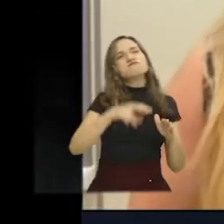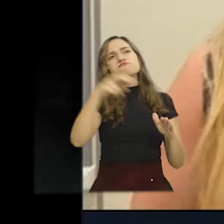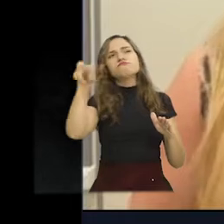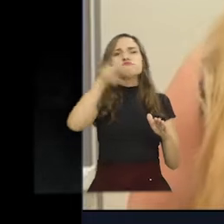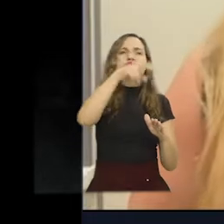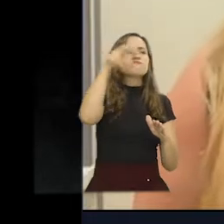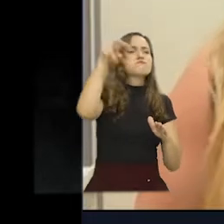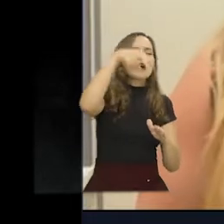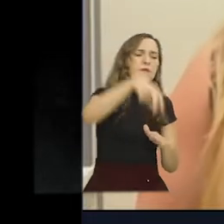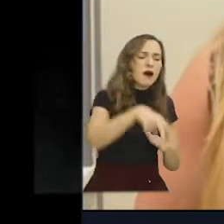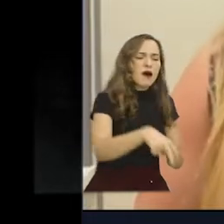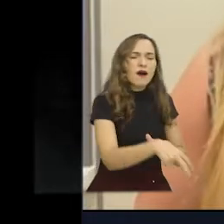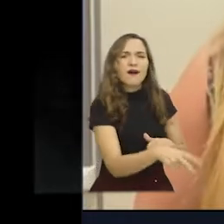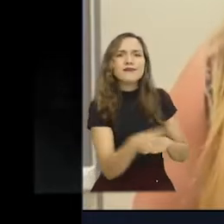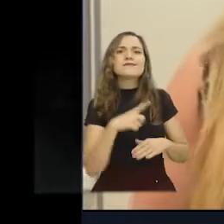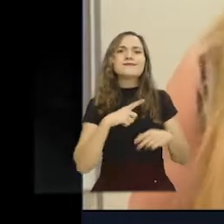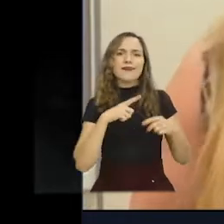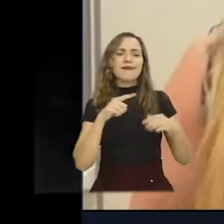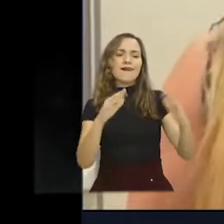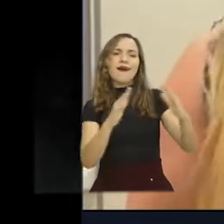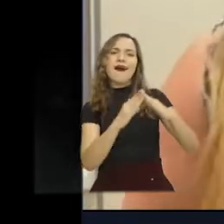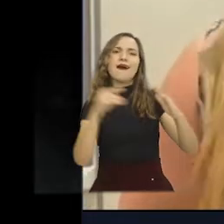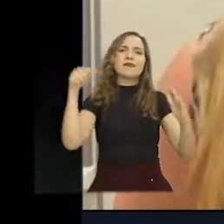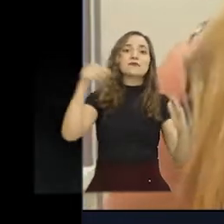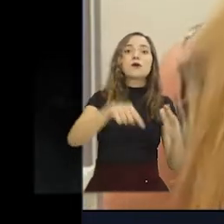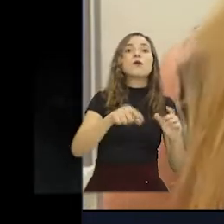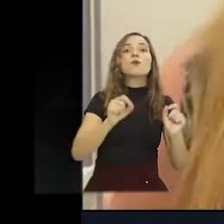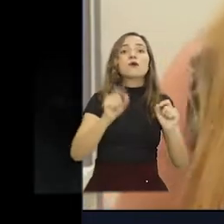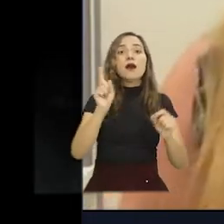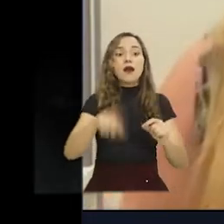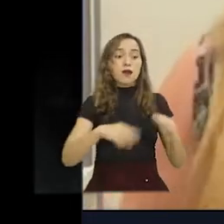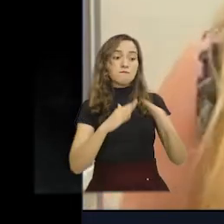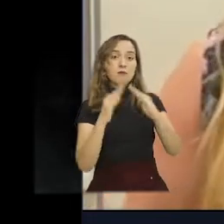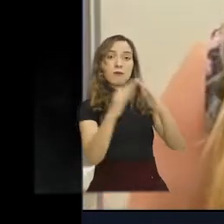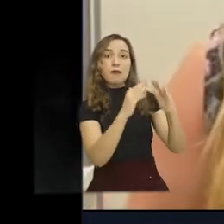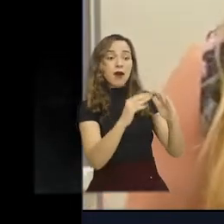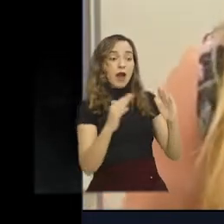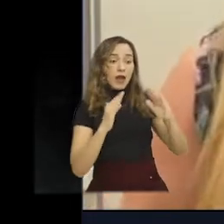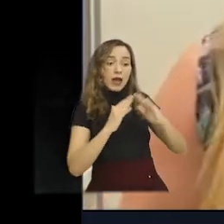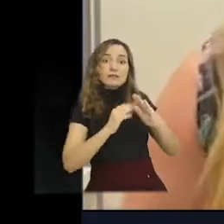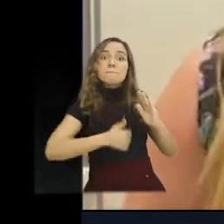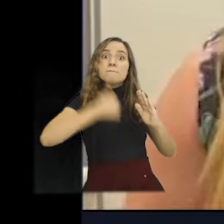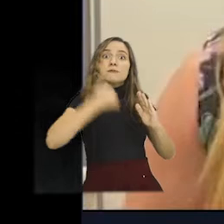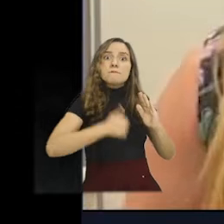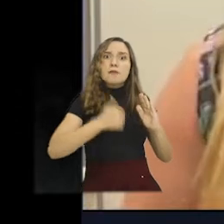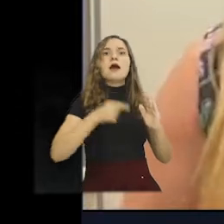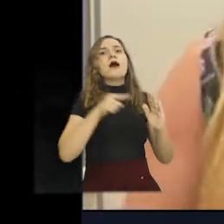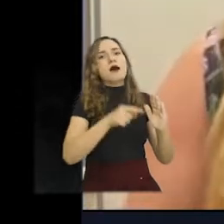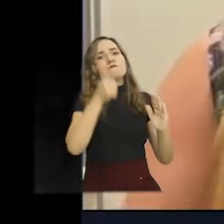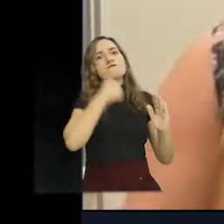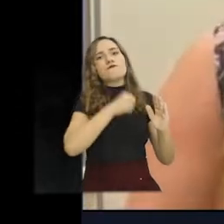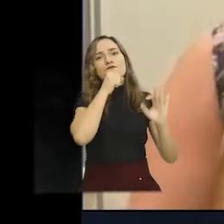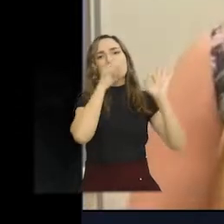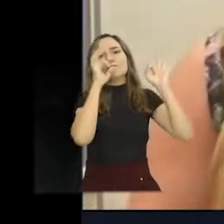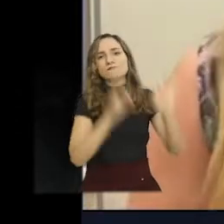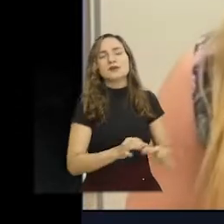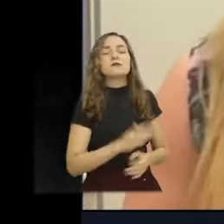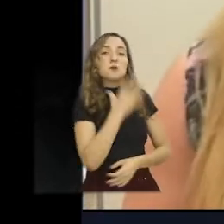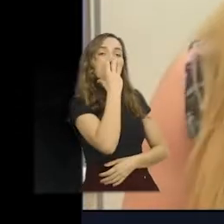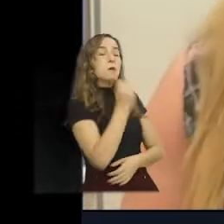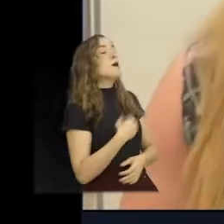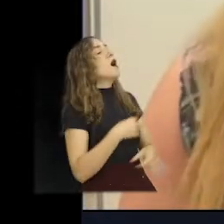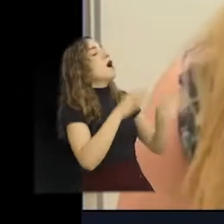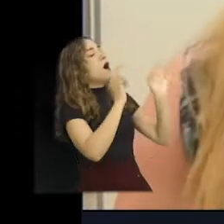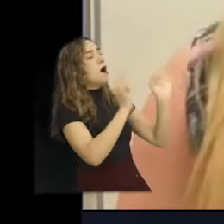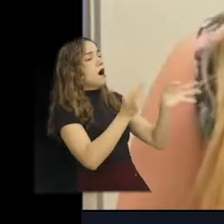está vendo bem lá embaixo. É a primeira casa da aldeia. Pois bem, disse